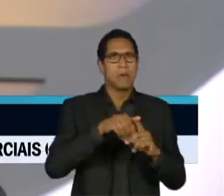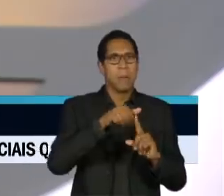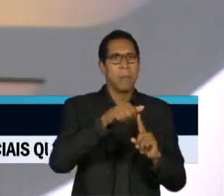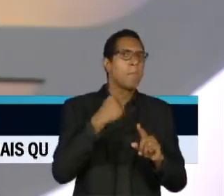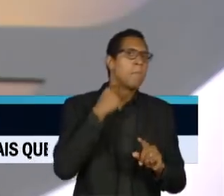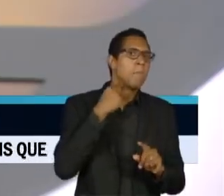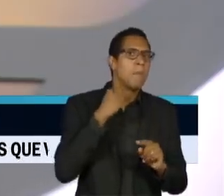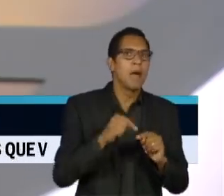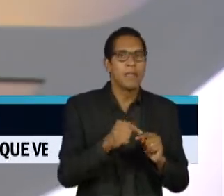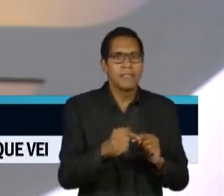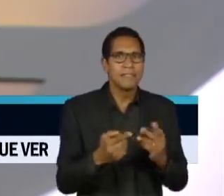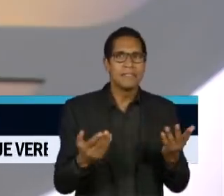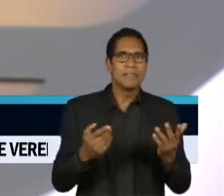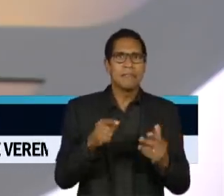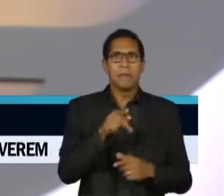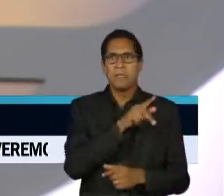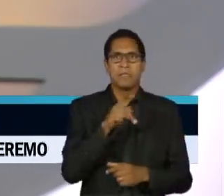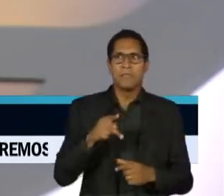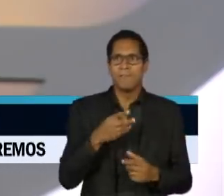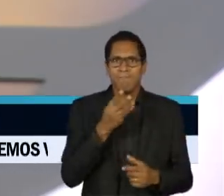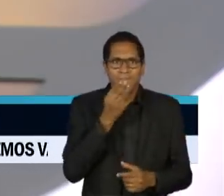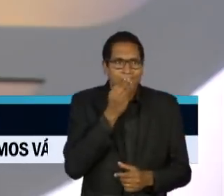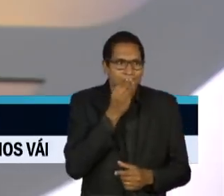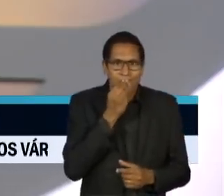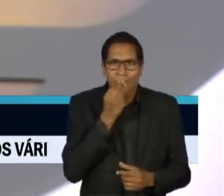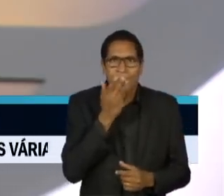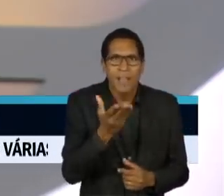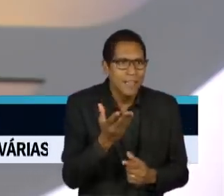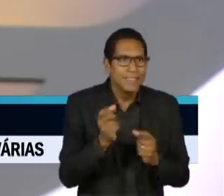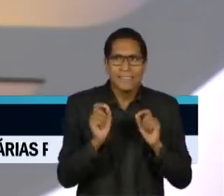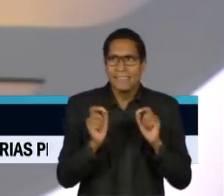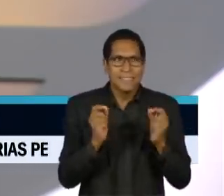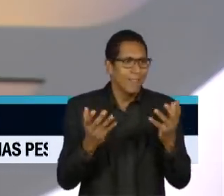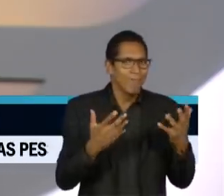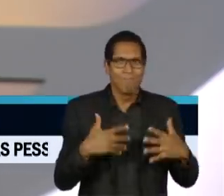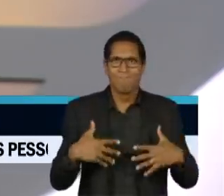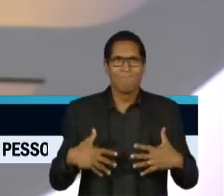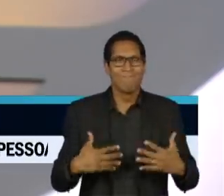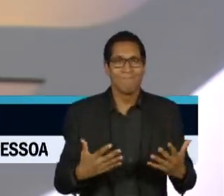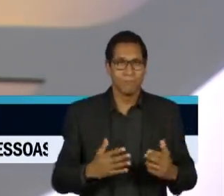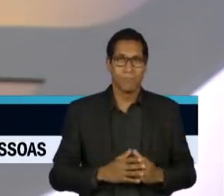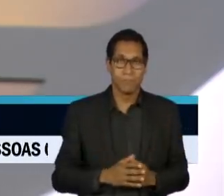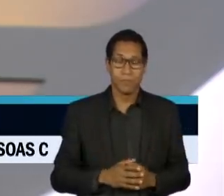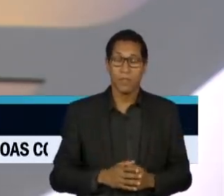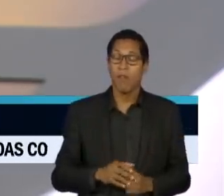jogar no limite dela. Então, eu acho que a grande questão aqui no Brasil é